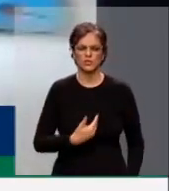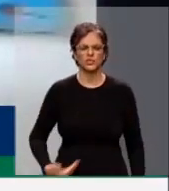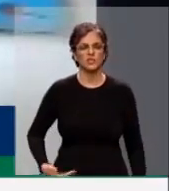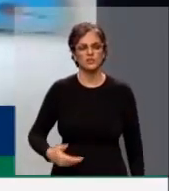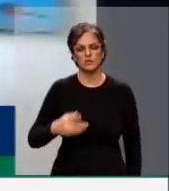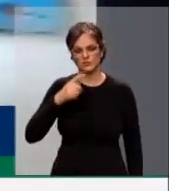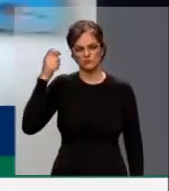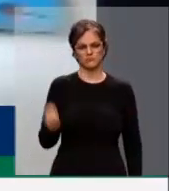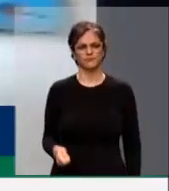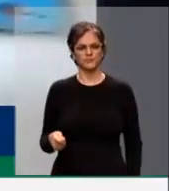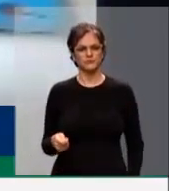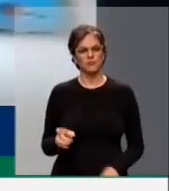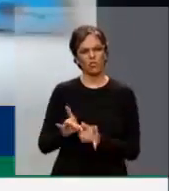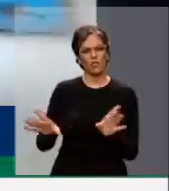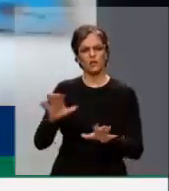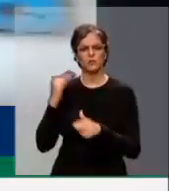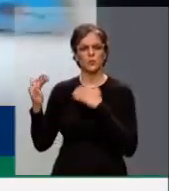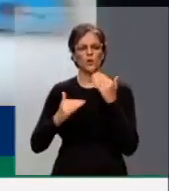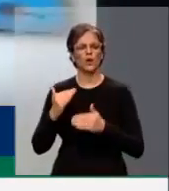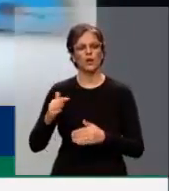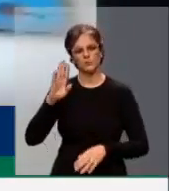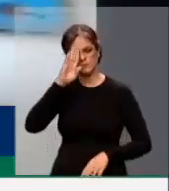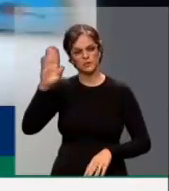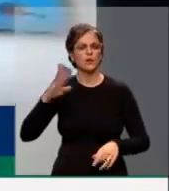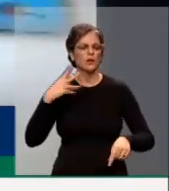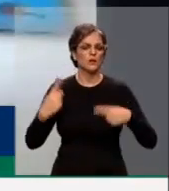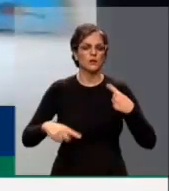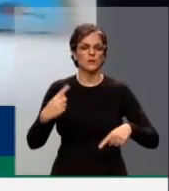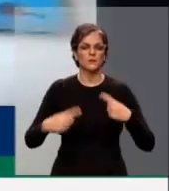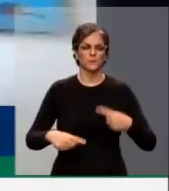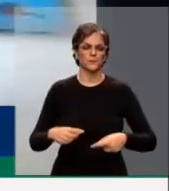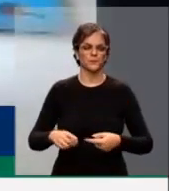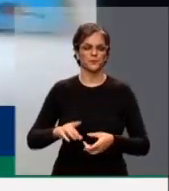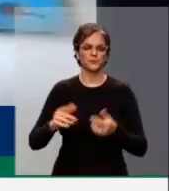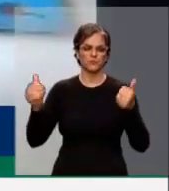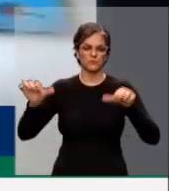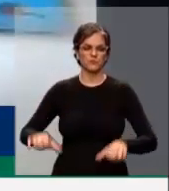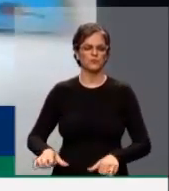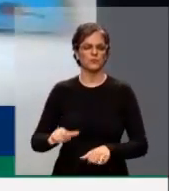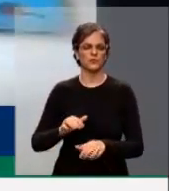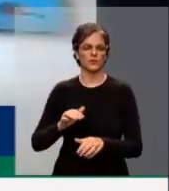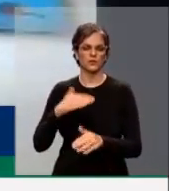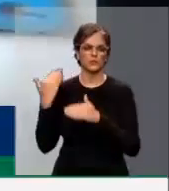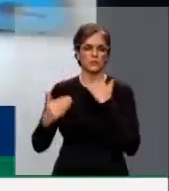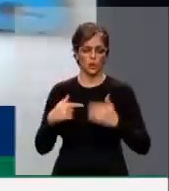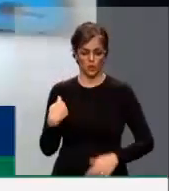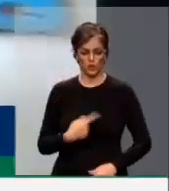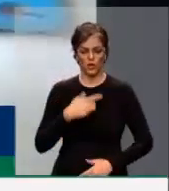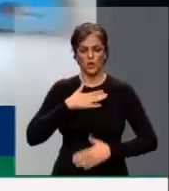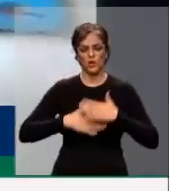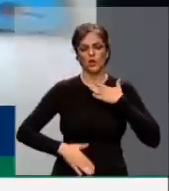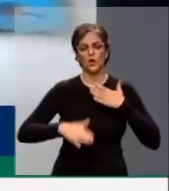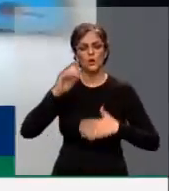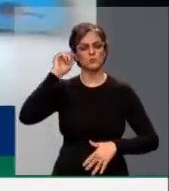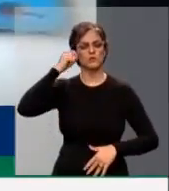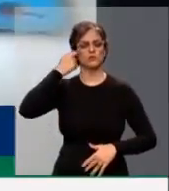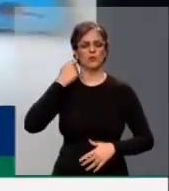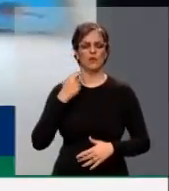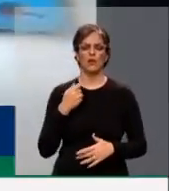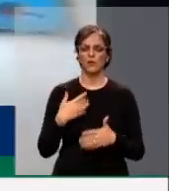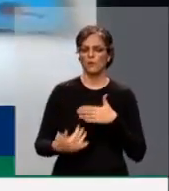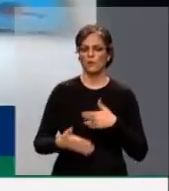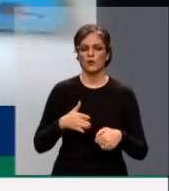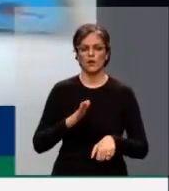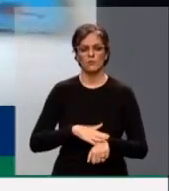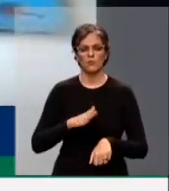né, genocida, que tem como política a necropolítica do Estado e que nossos corpos negros estão, a todos os